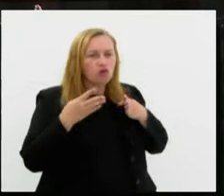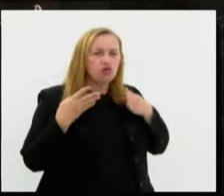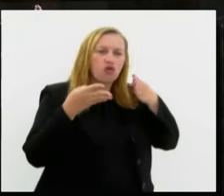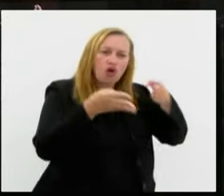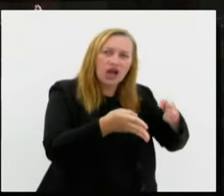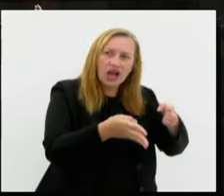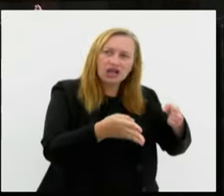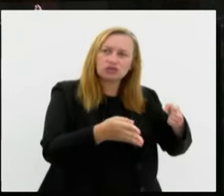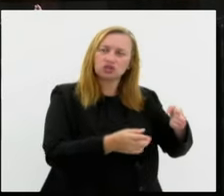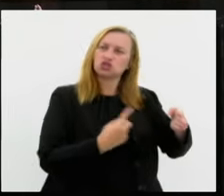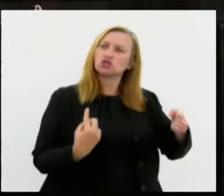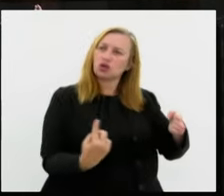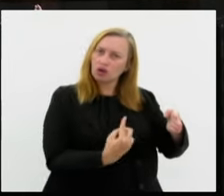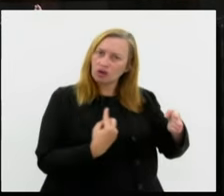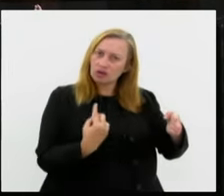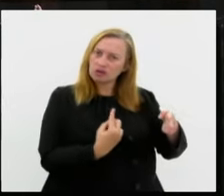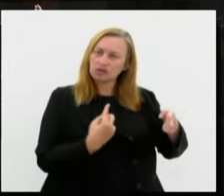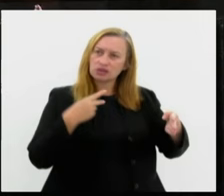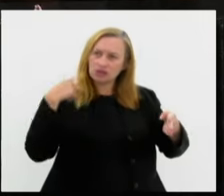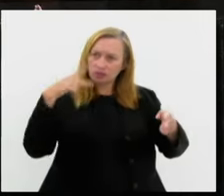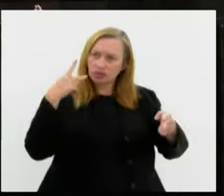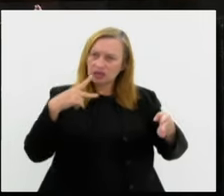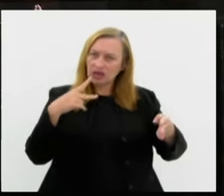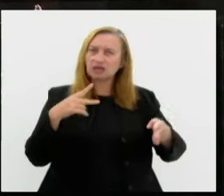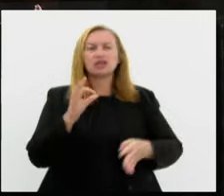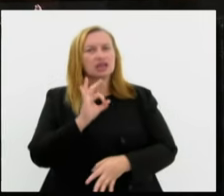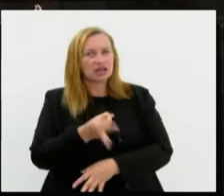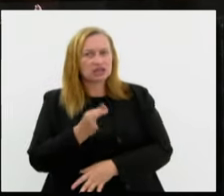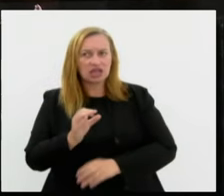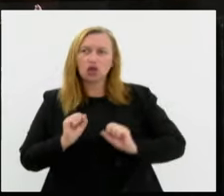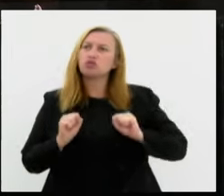questão legal, e eu quero dizer que eu